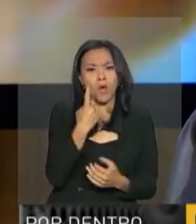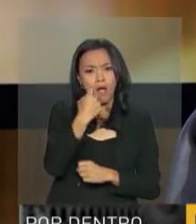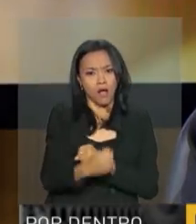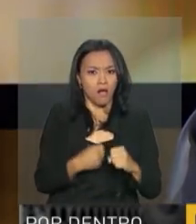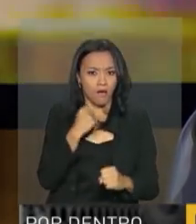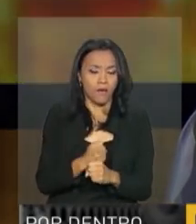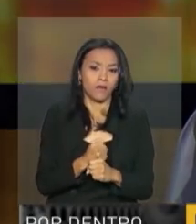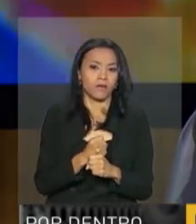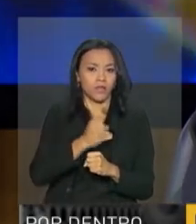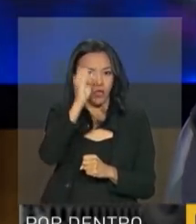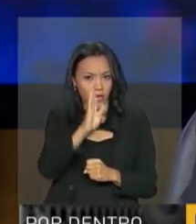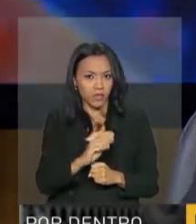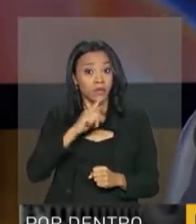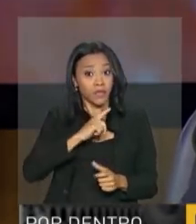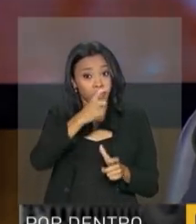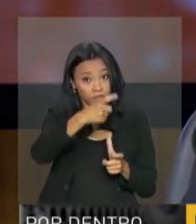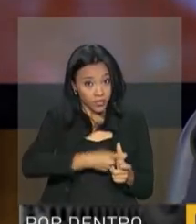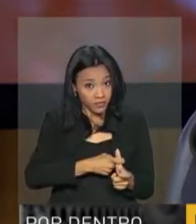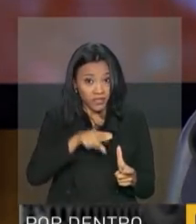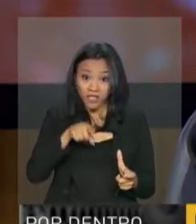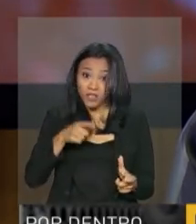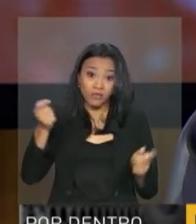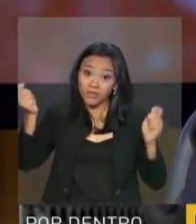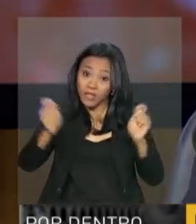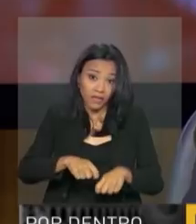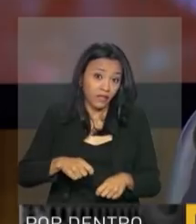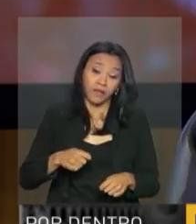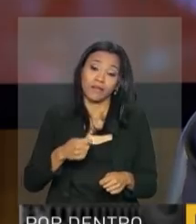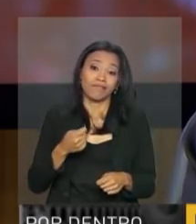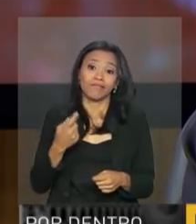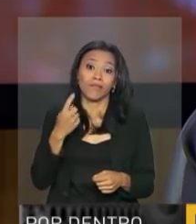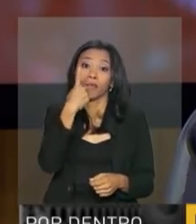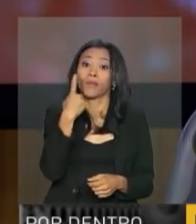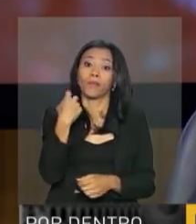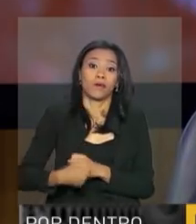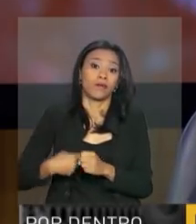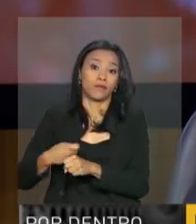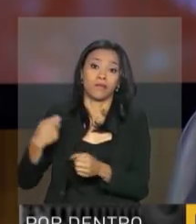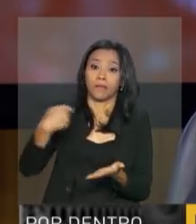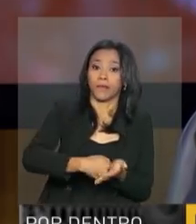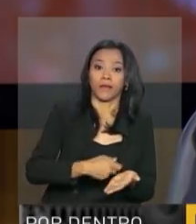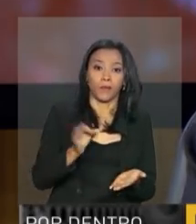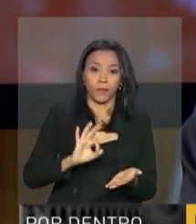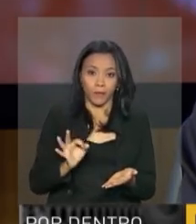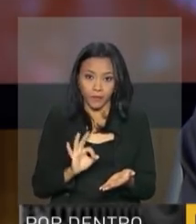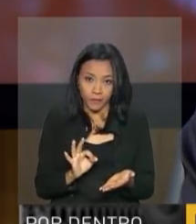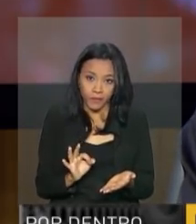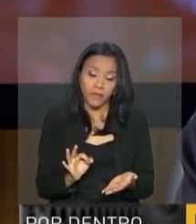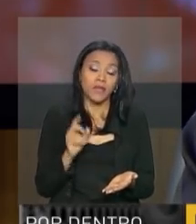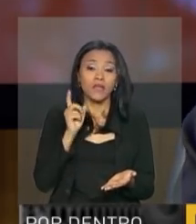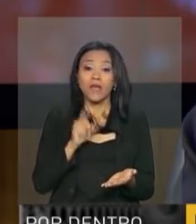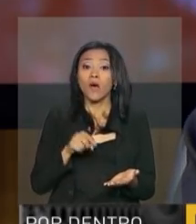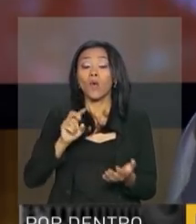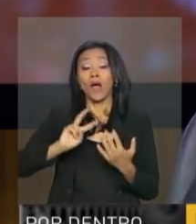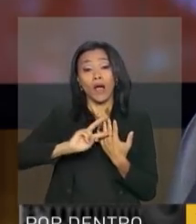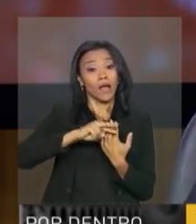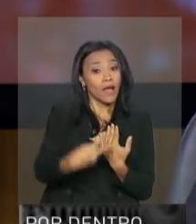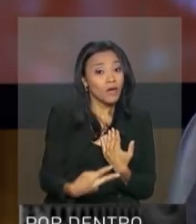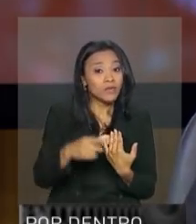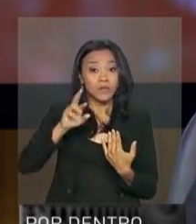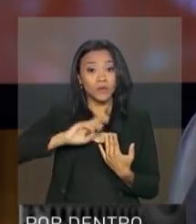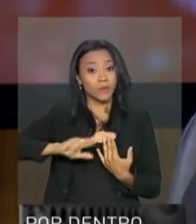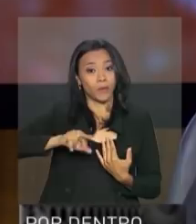Brasil tem de dívida ativa, isso não daria para cobrir sequer um ano de déficit. Então, certamente, essa não é a causa do déficit, e o Marcelo